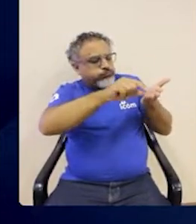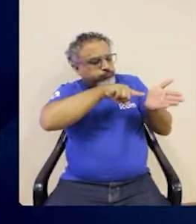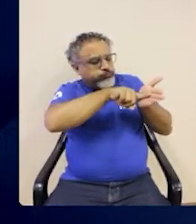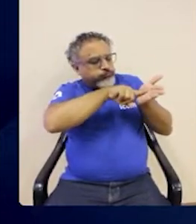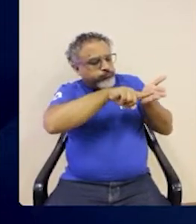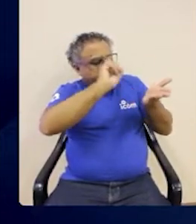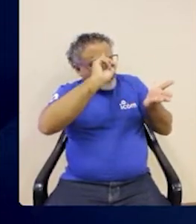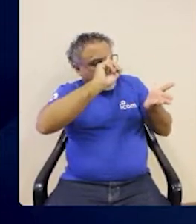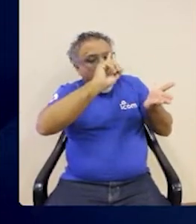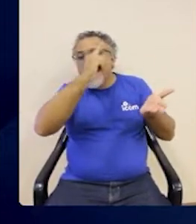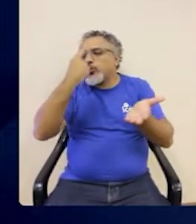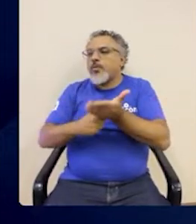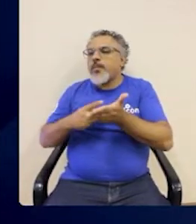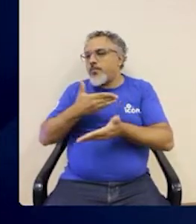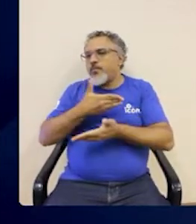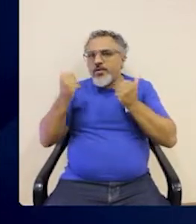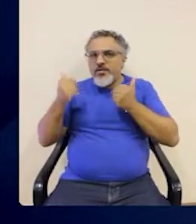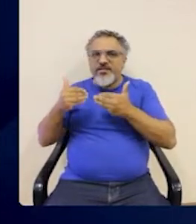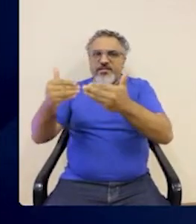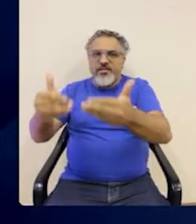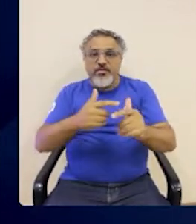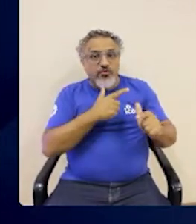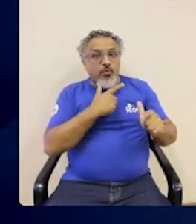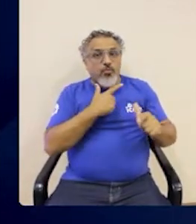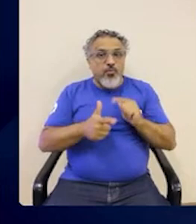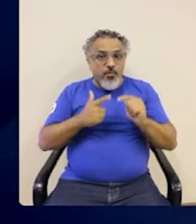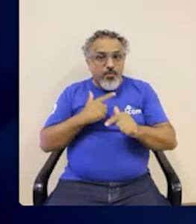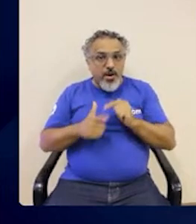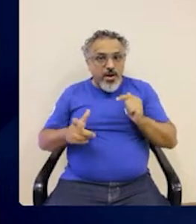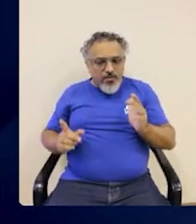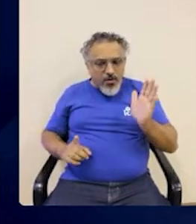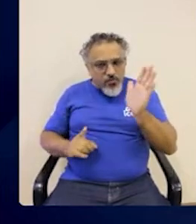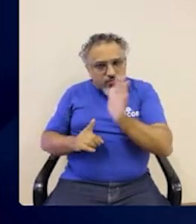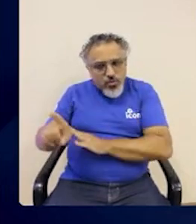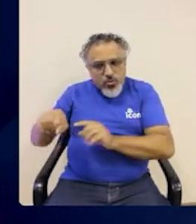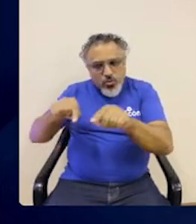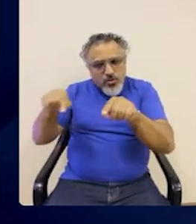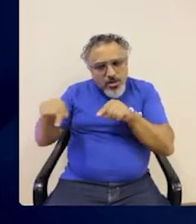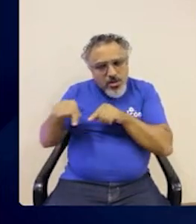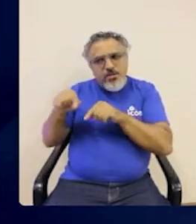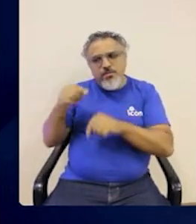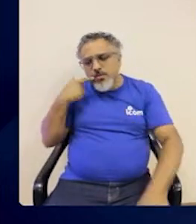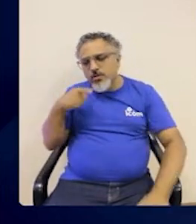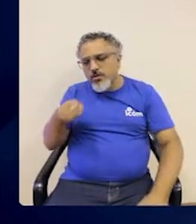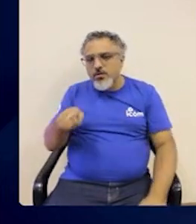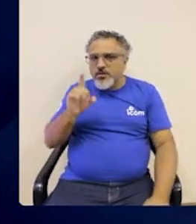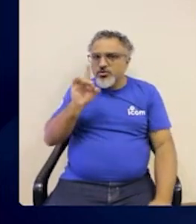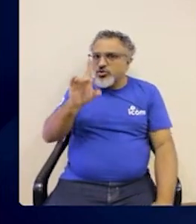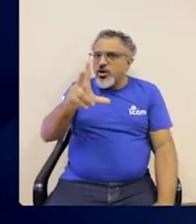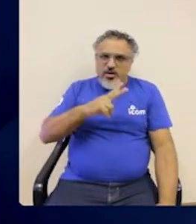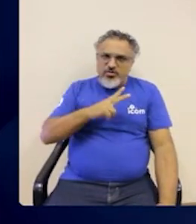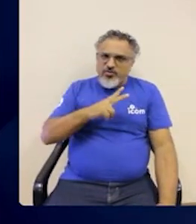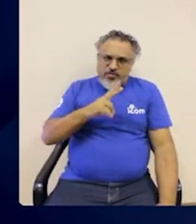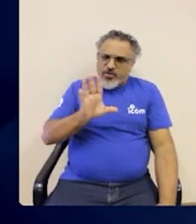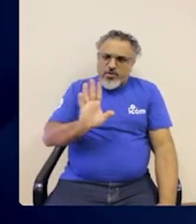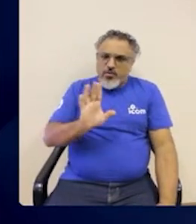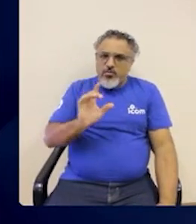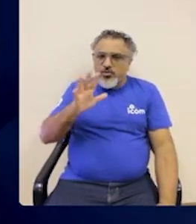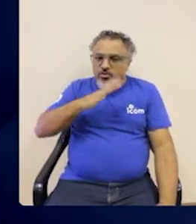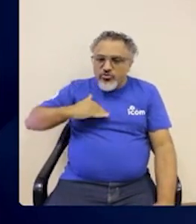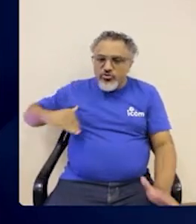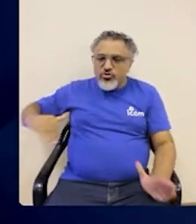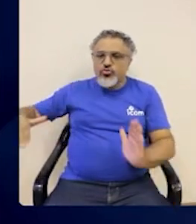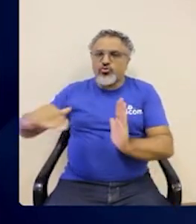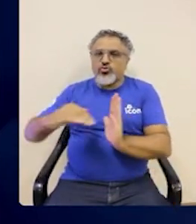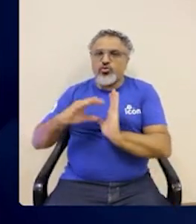uma decisão. Então, frente a um problema, frente a uma pergunta clínica, pode ser uma questão não só individual, mas uma questão